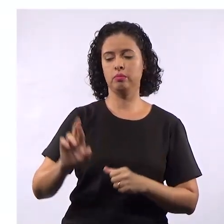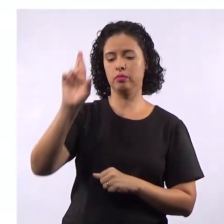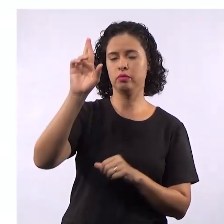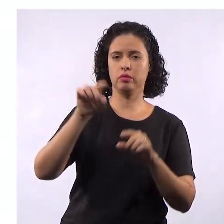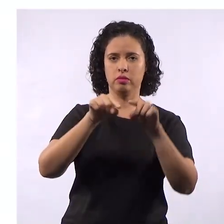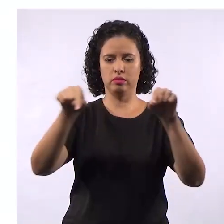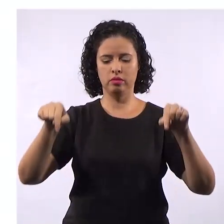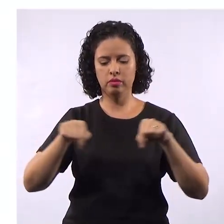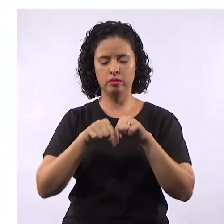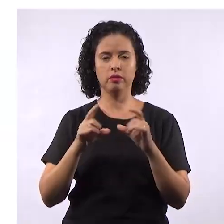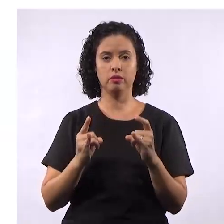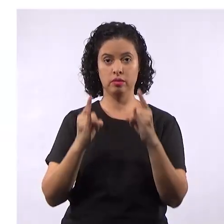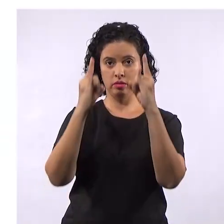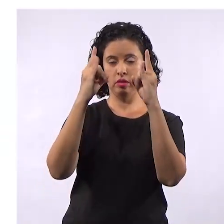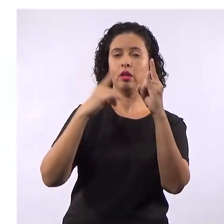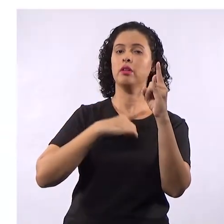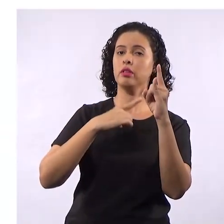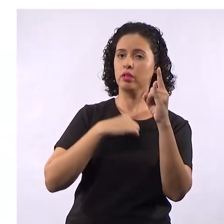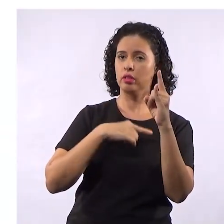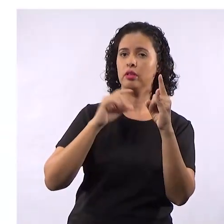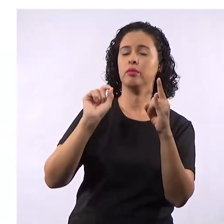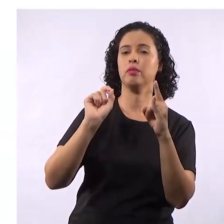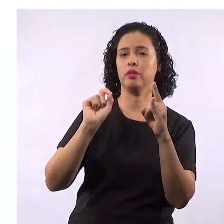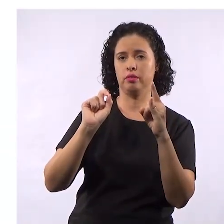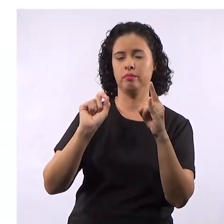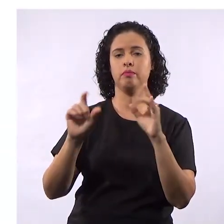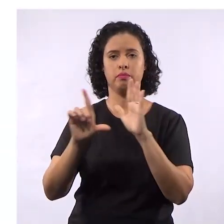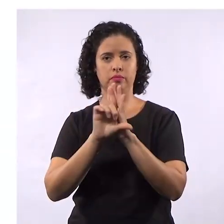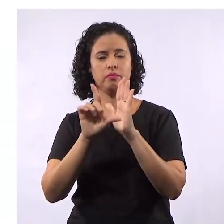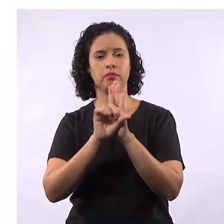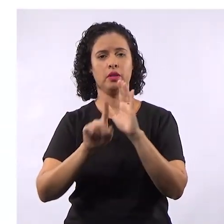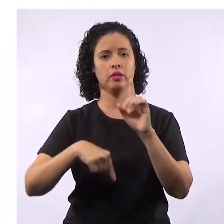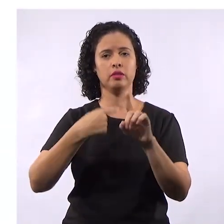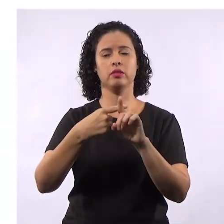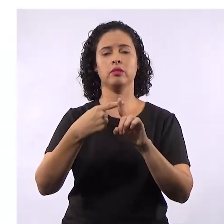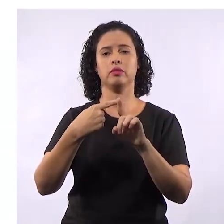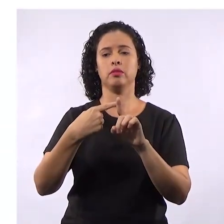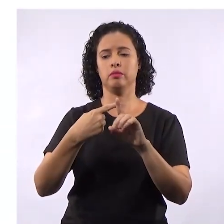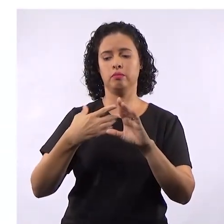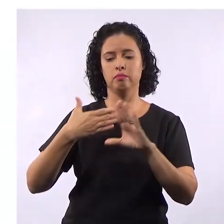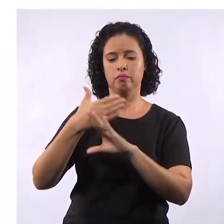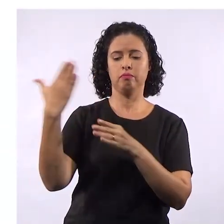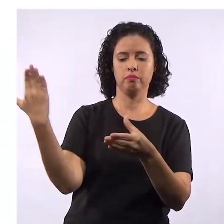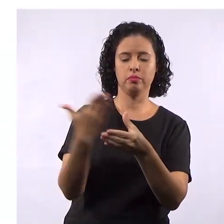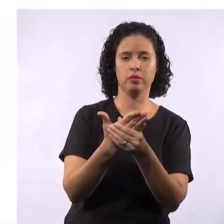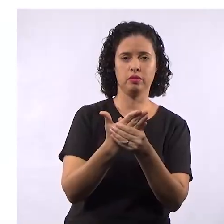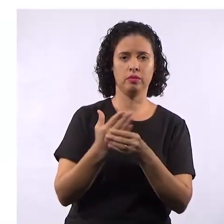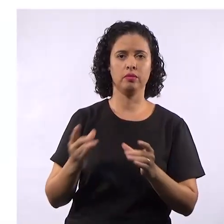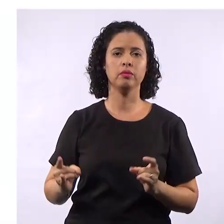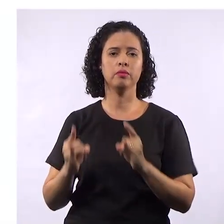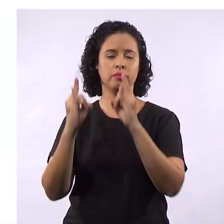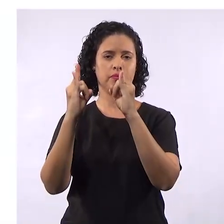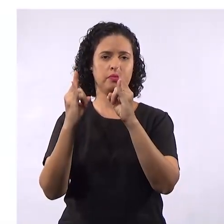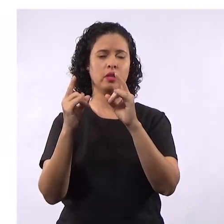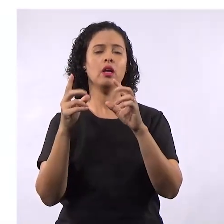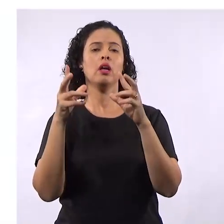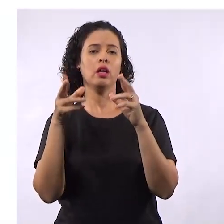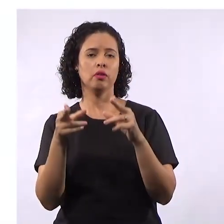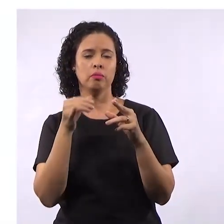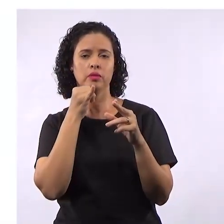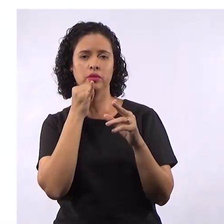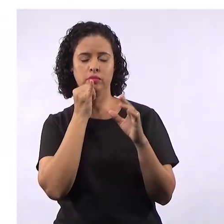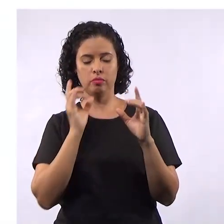nascer com vida é respirar, comprovado que a criança respirou, nem que seja por um breve momento. Então, aqui, a partir daqui,